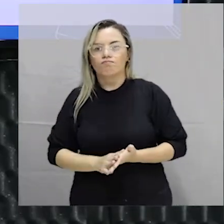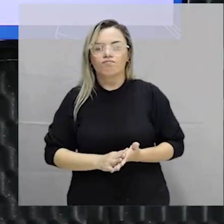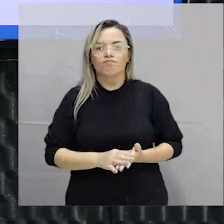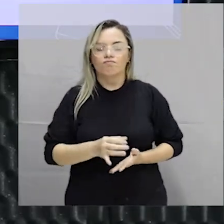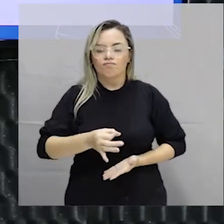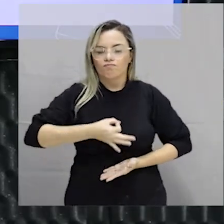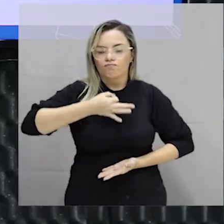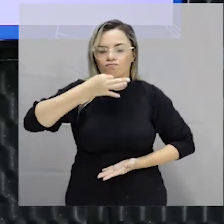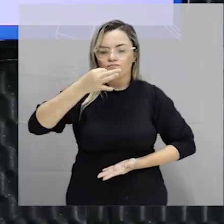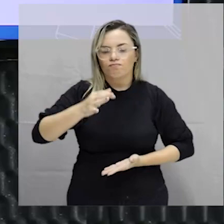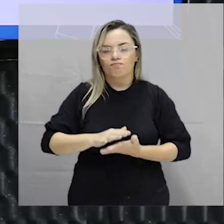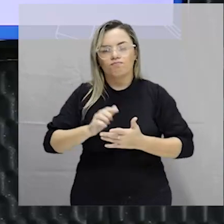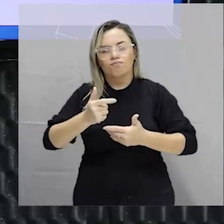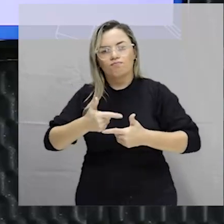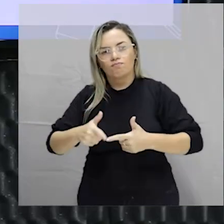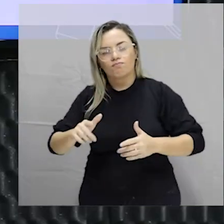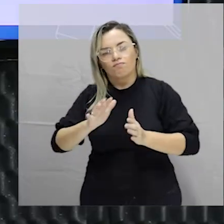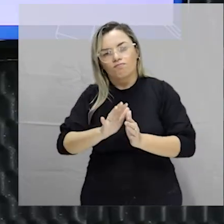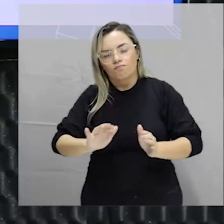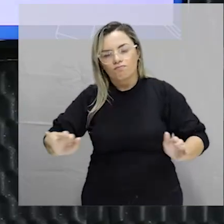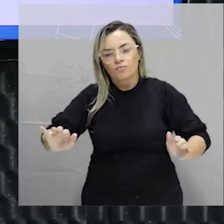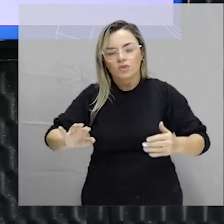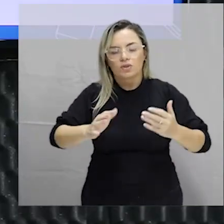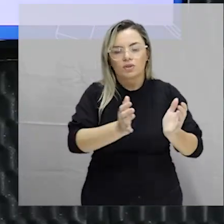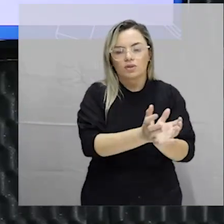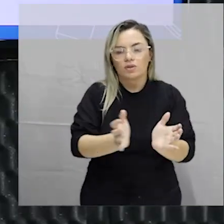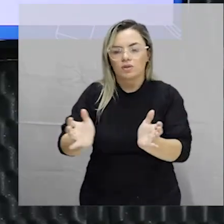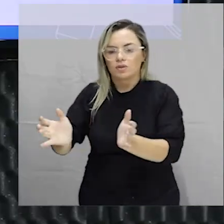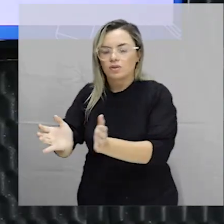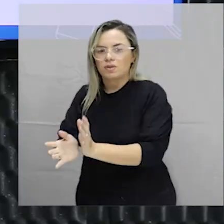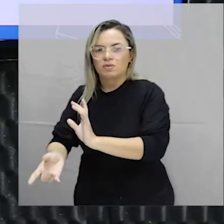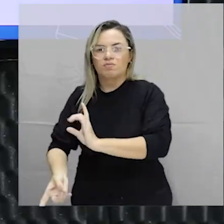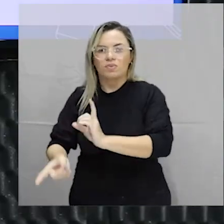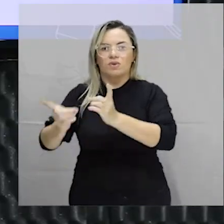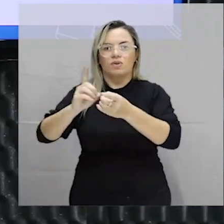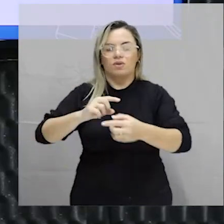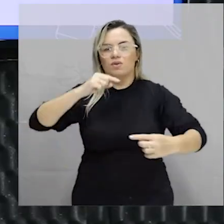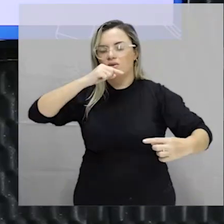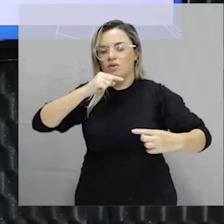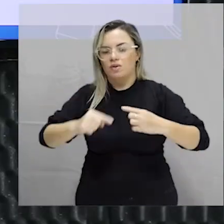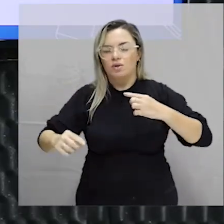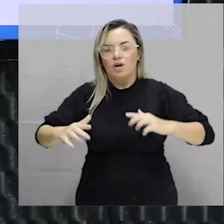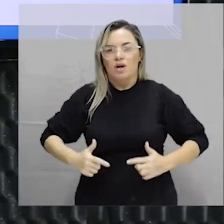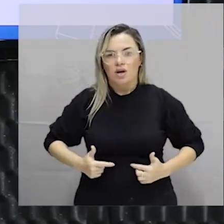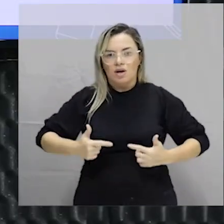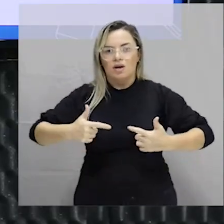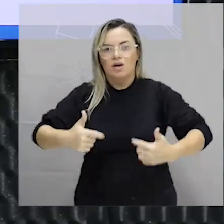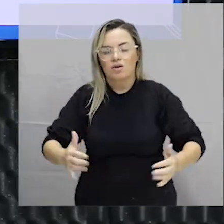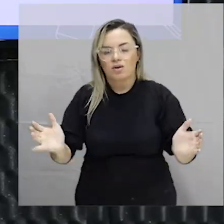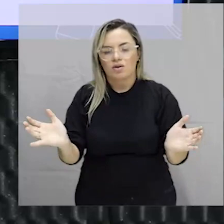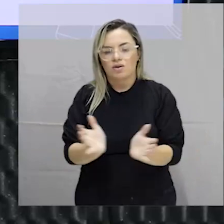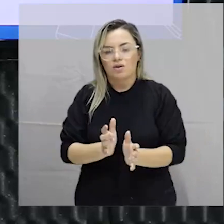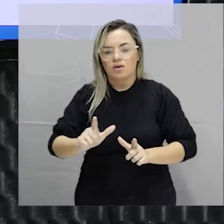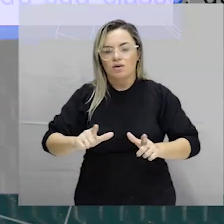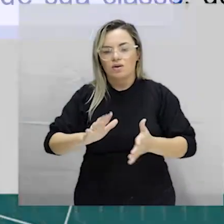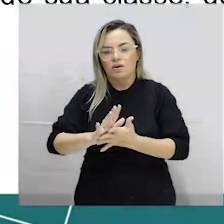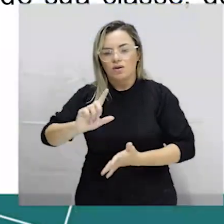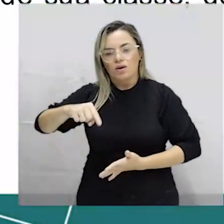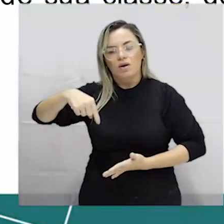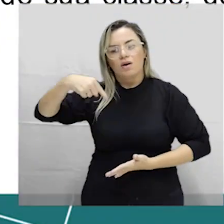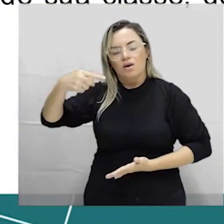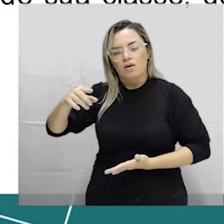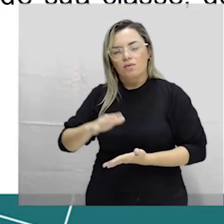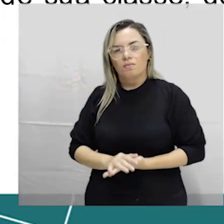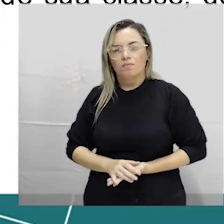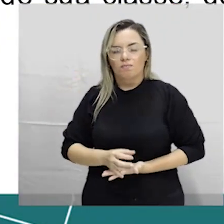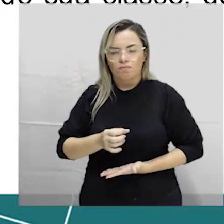sistema de produção gera a luta de classes, o antagonismo social, o conflito. Após a